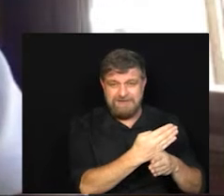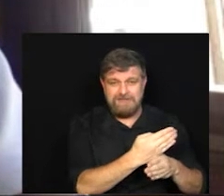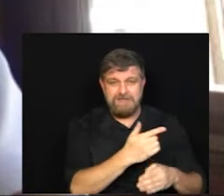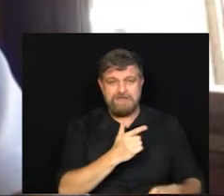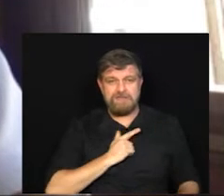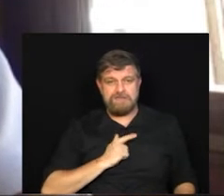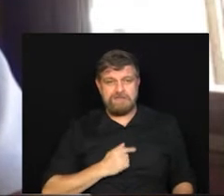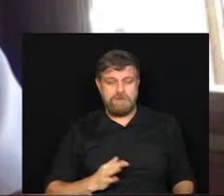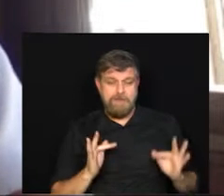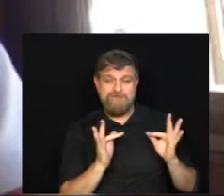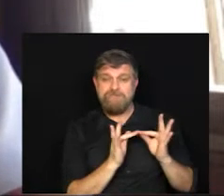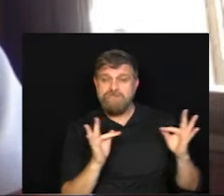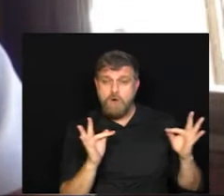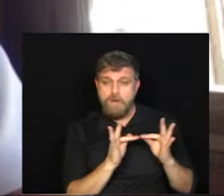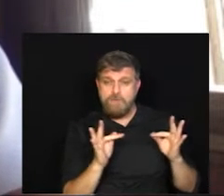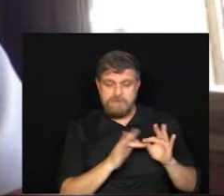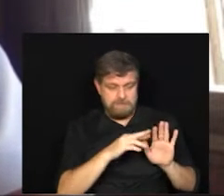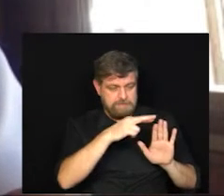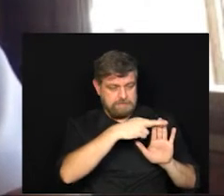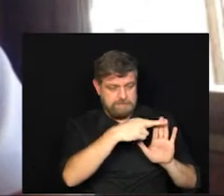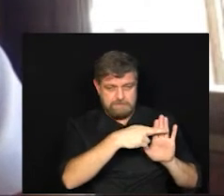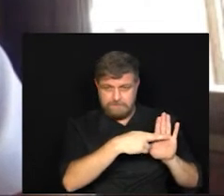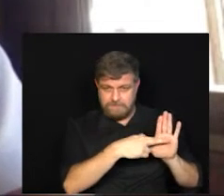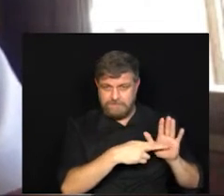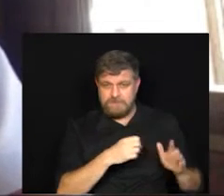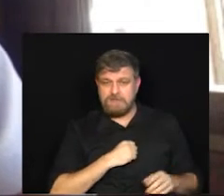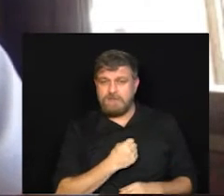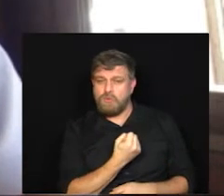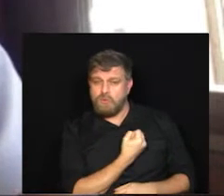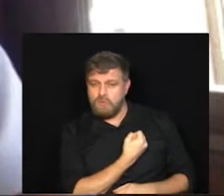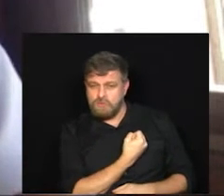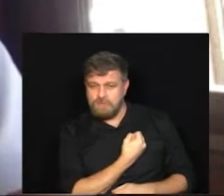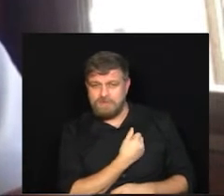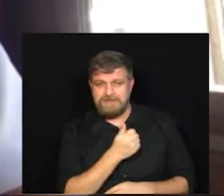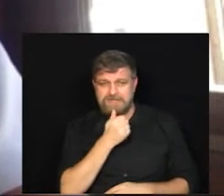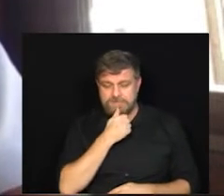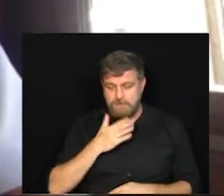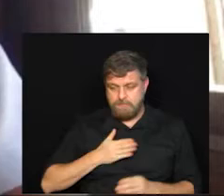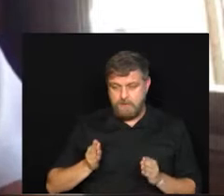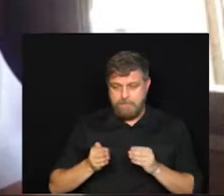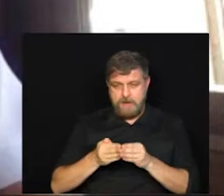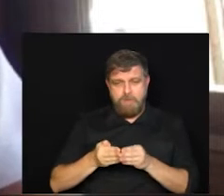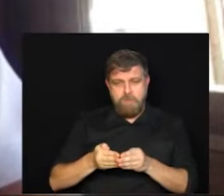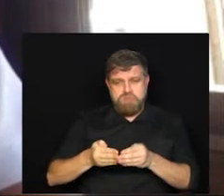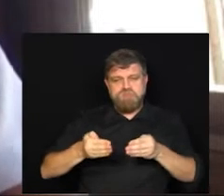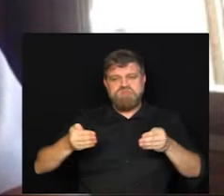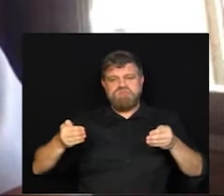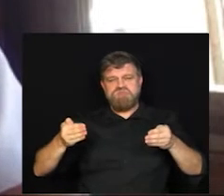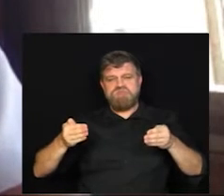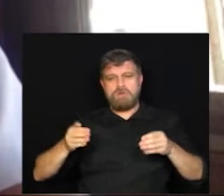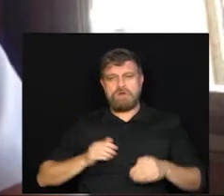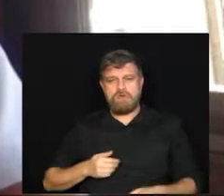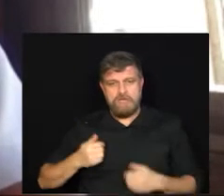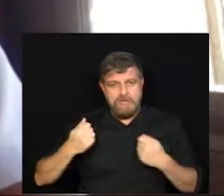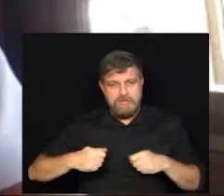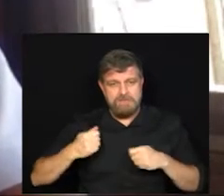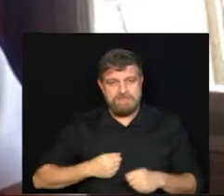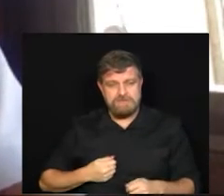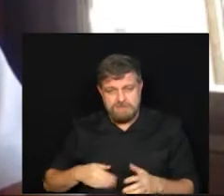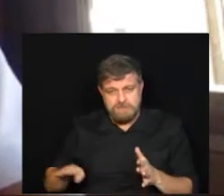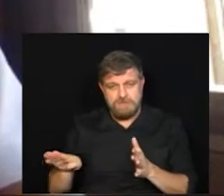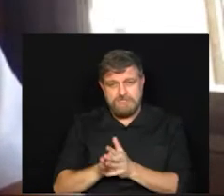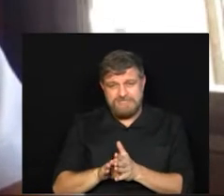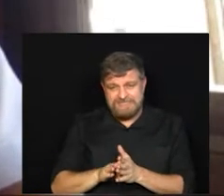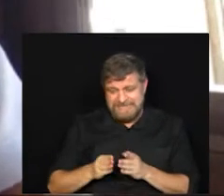fórmula. Então, eles têm uns números, né? Se o meu barco é maior, eu, teoricamente, tenho que chegar a um X tempo